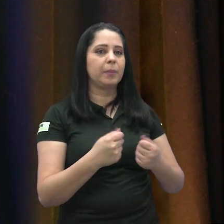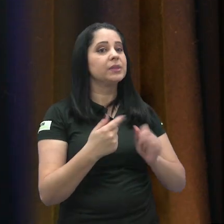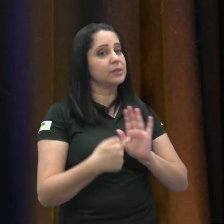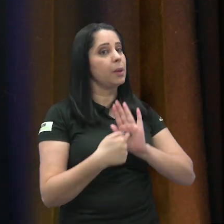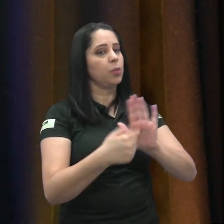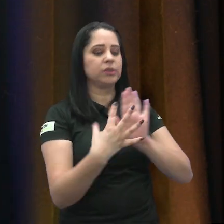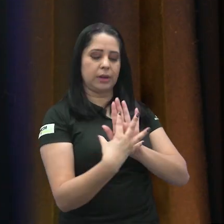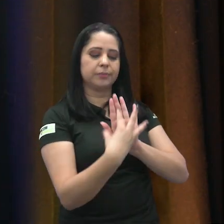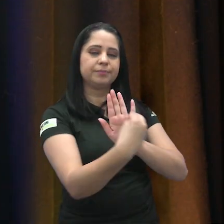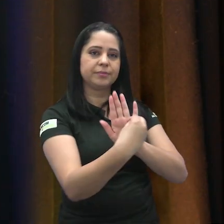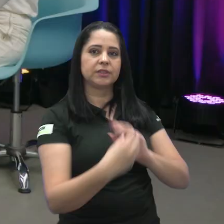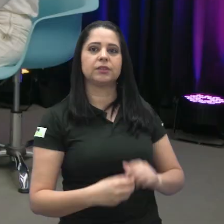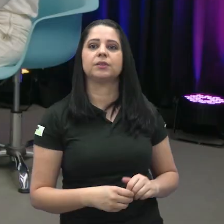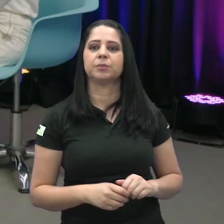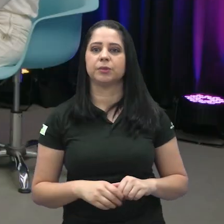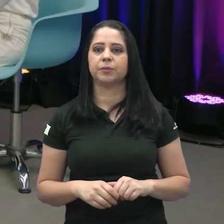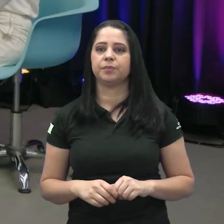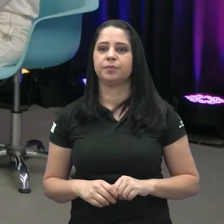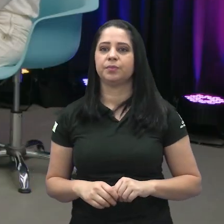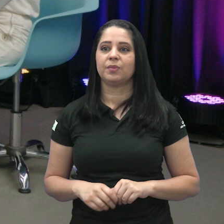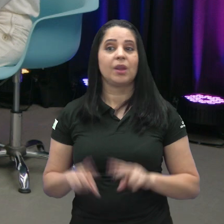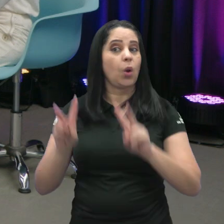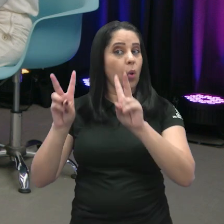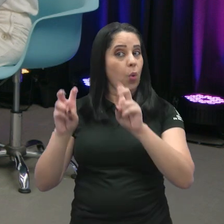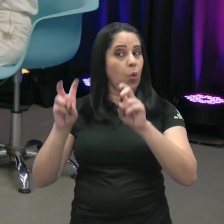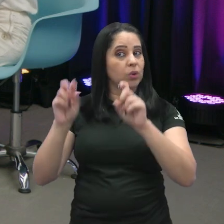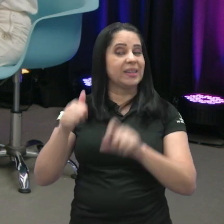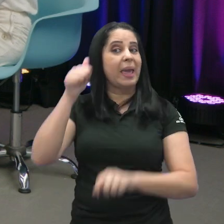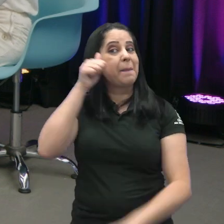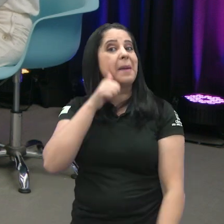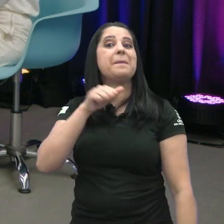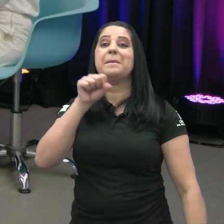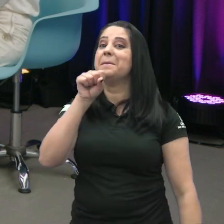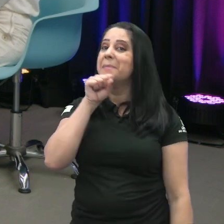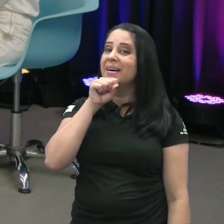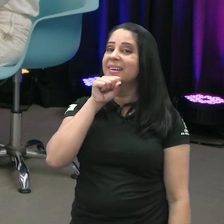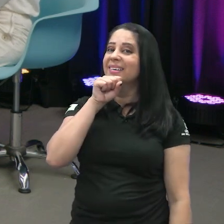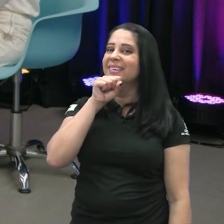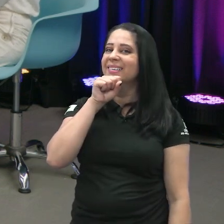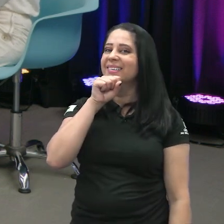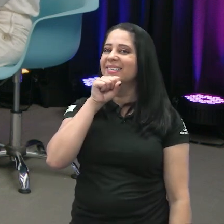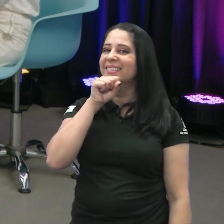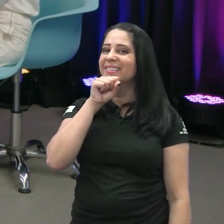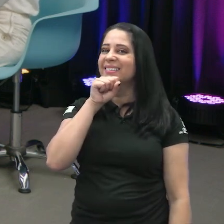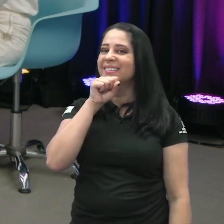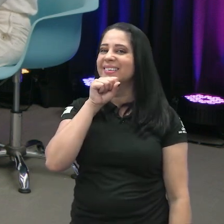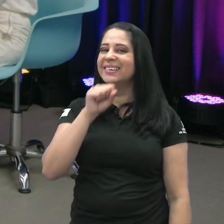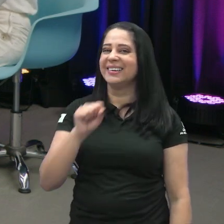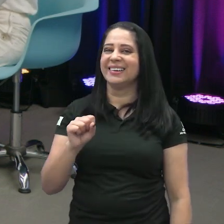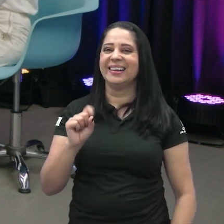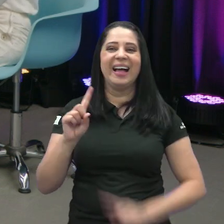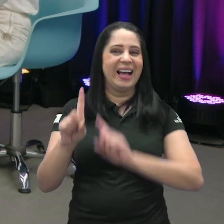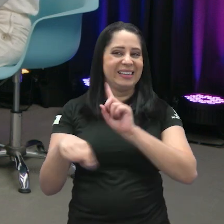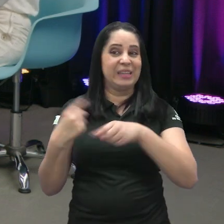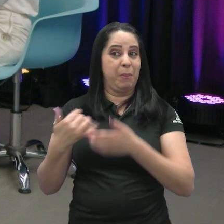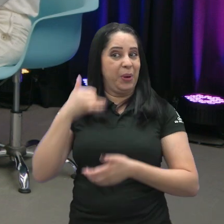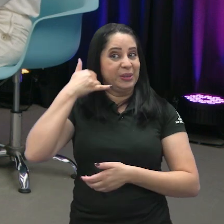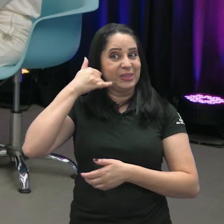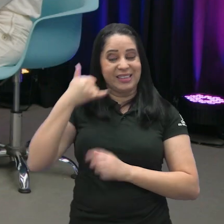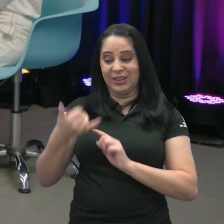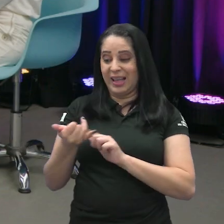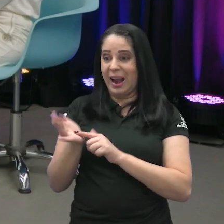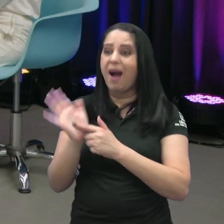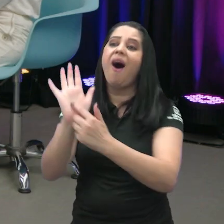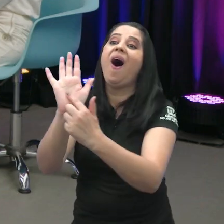e o exemplo que você mencionou. E já que a gente está falando de maternidade, né? Papo de mãe para mãe, daqui a pouco até abre o celular para mostrar o filho, né? Porque mãe adora